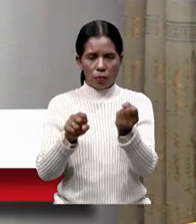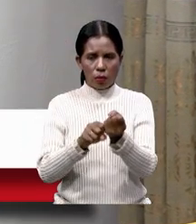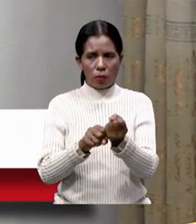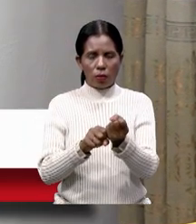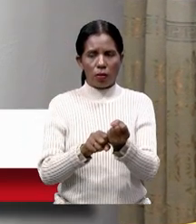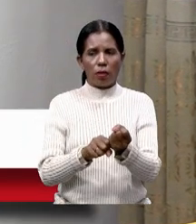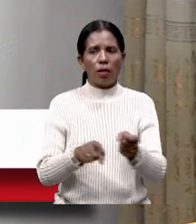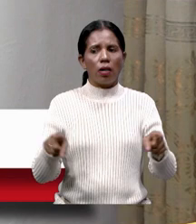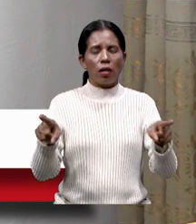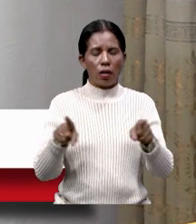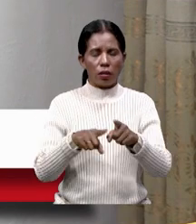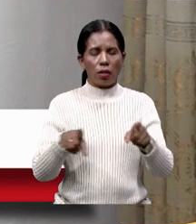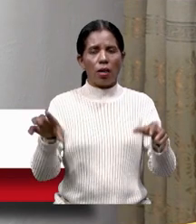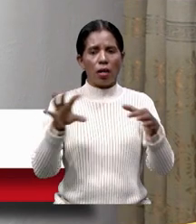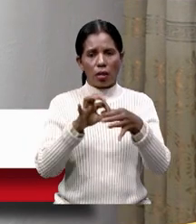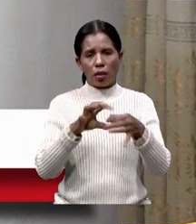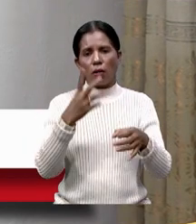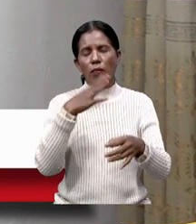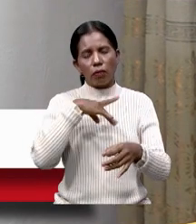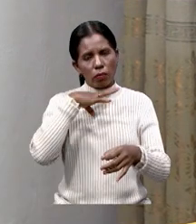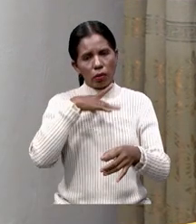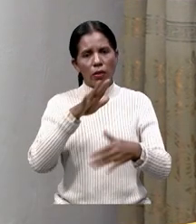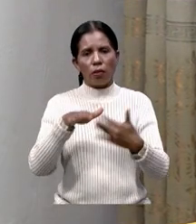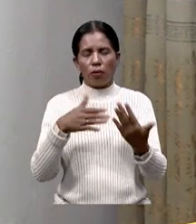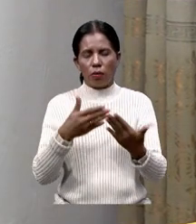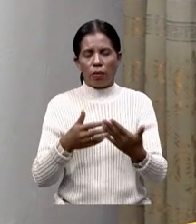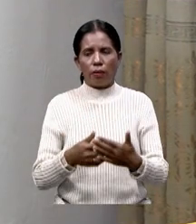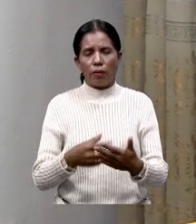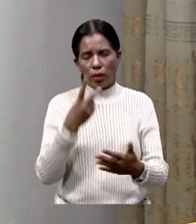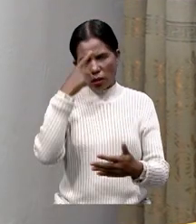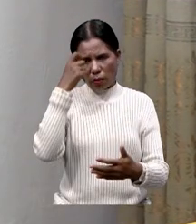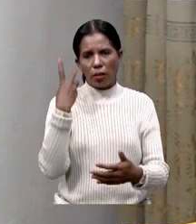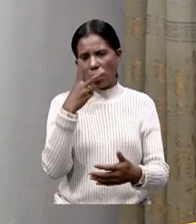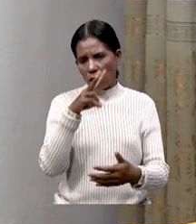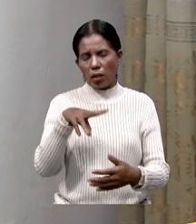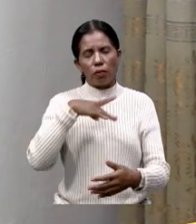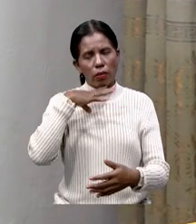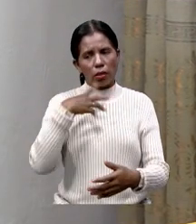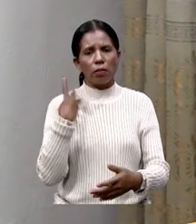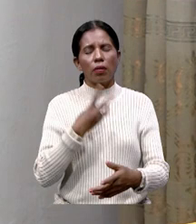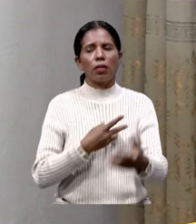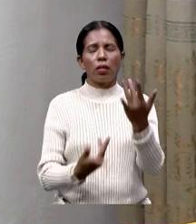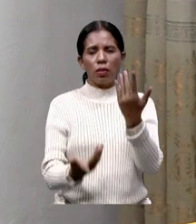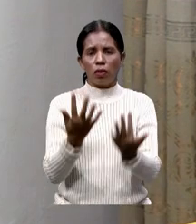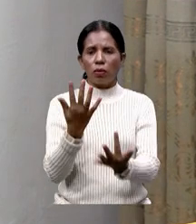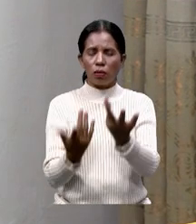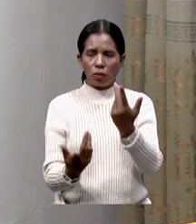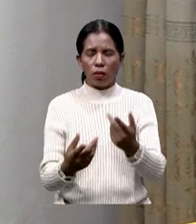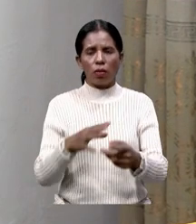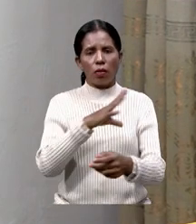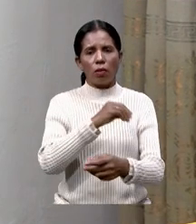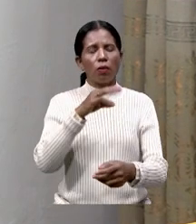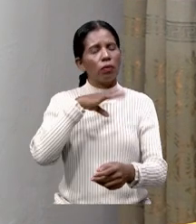para o lixo que liga ao lixo também. Tamba lixo se neve ma que ita sunu, mas lixo se neve ma ita